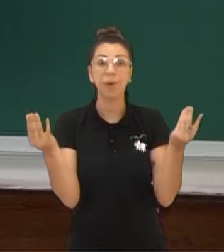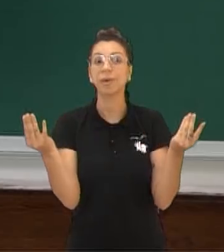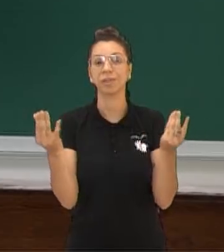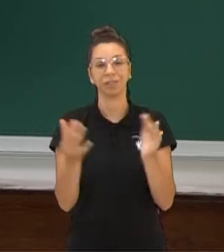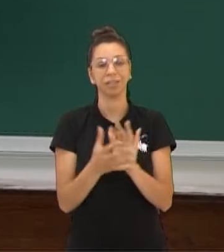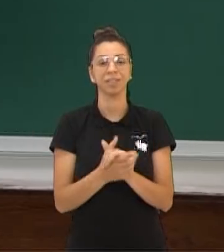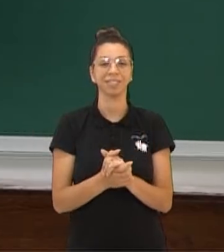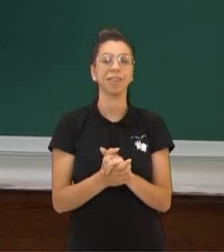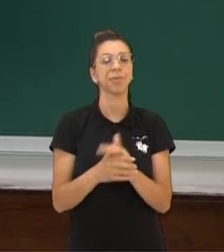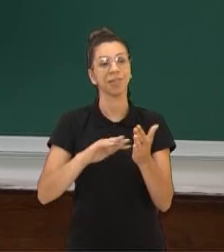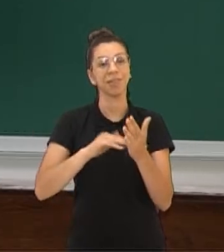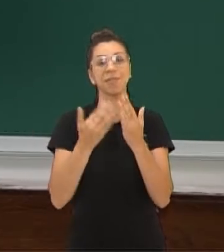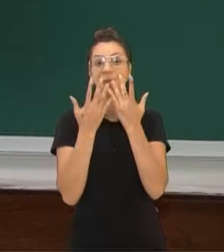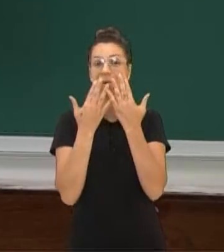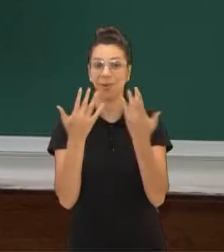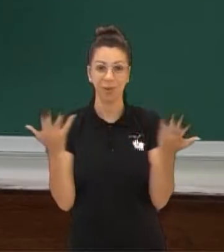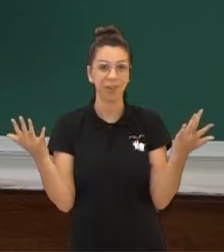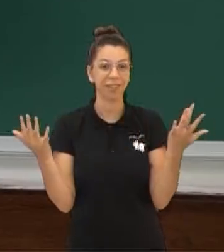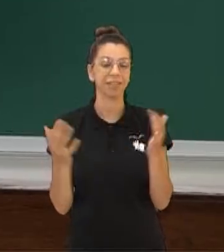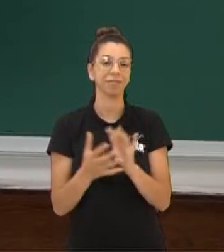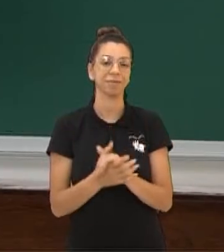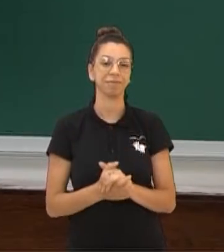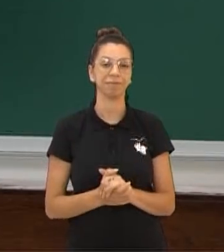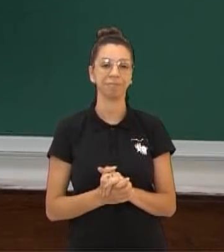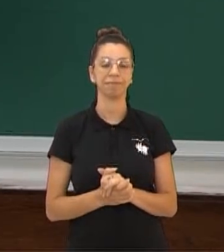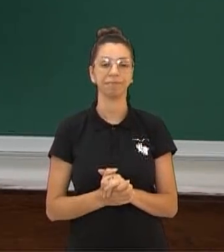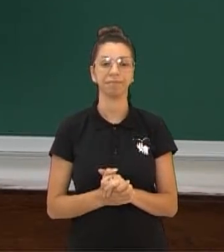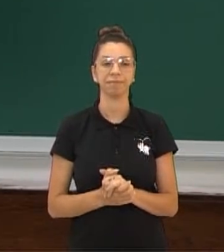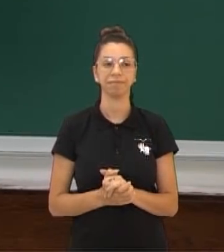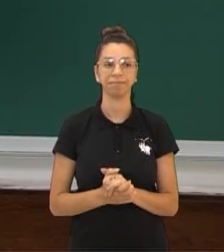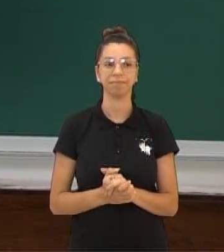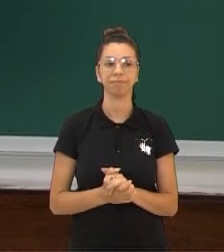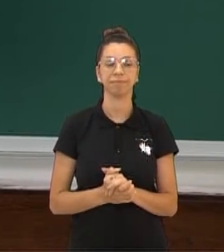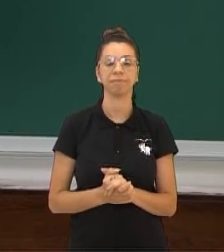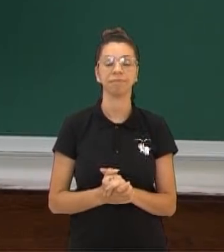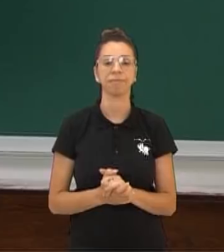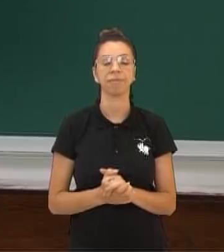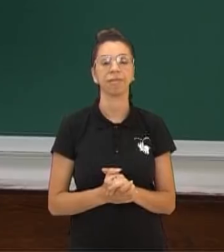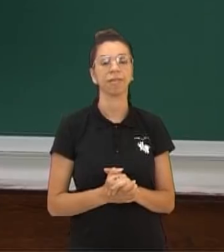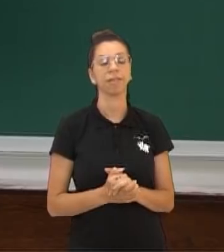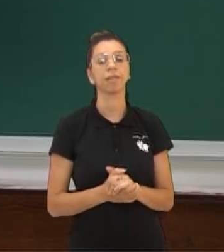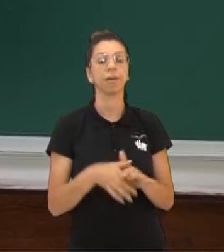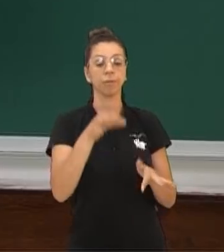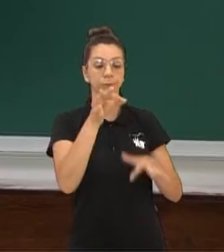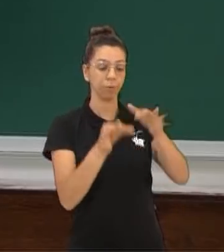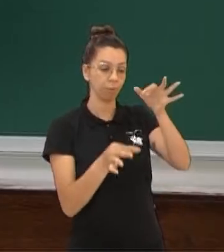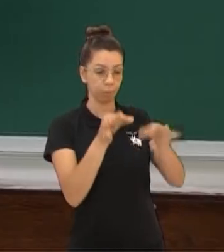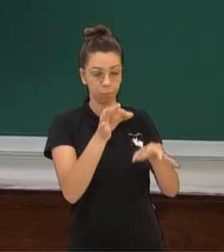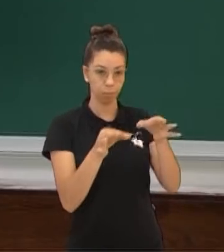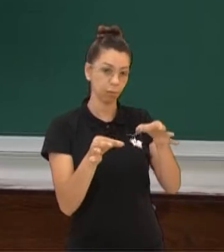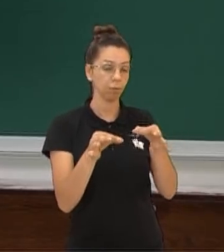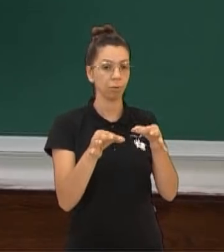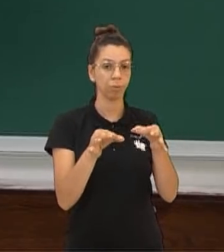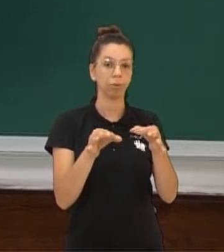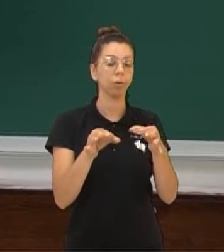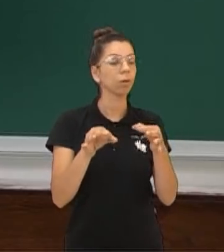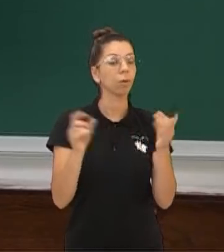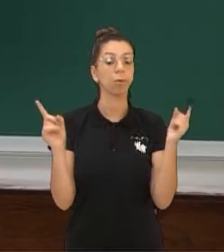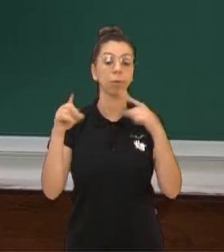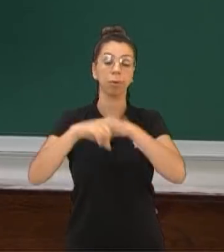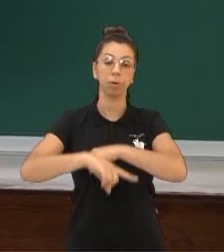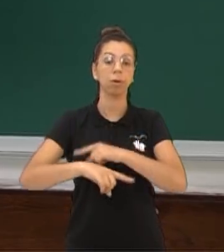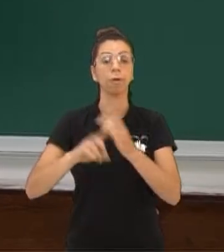B, colorido. Unfair, nós já vimos que fair é justo, unfair, então, é o significado